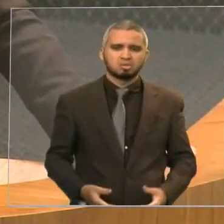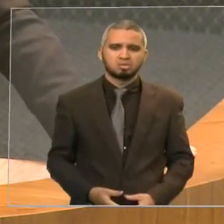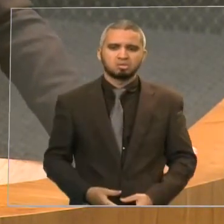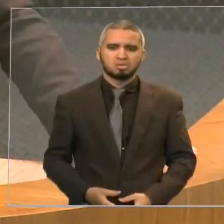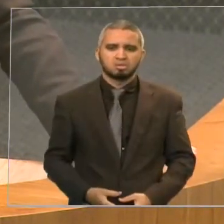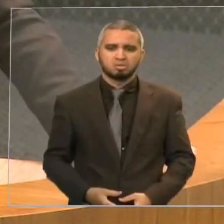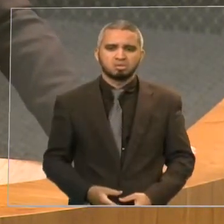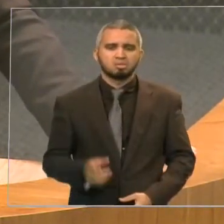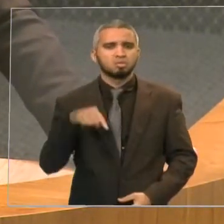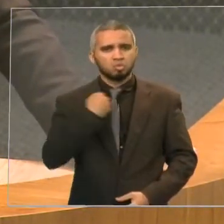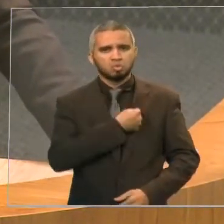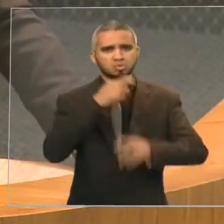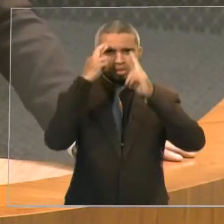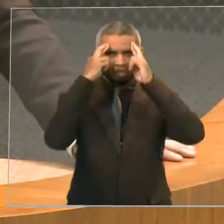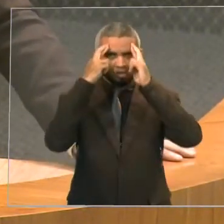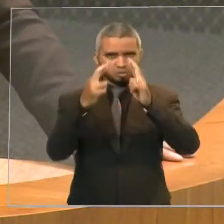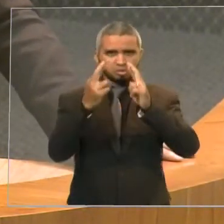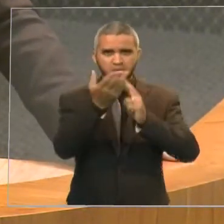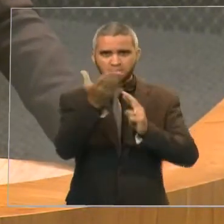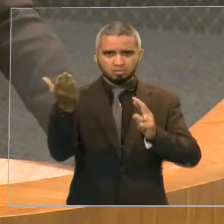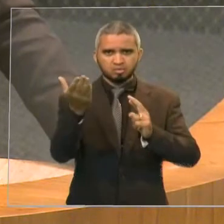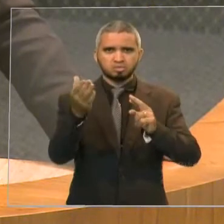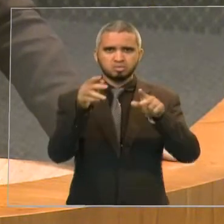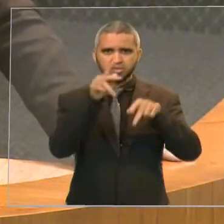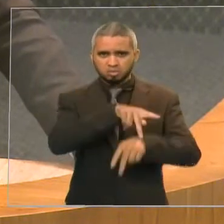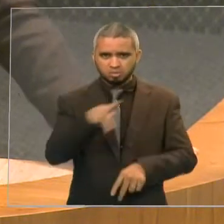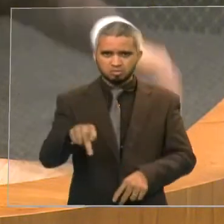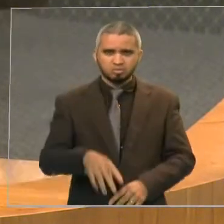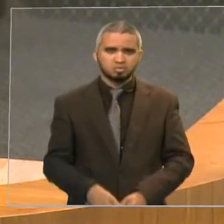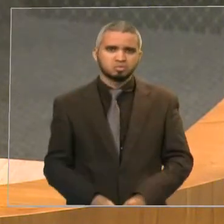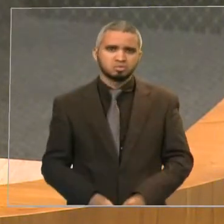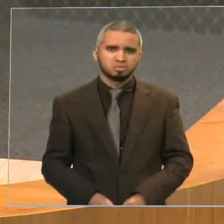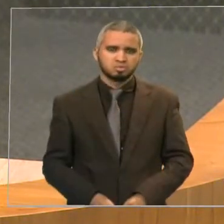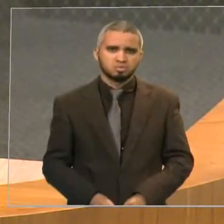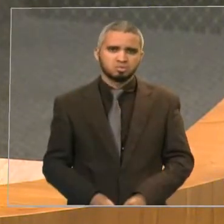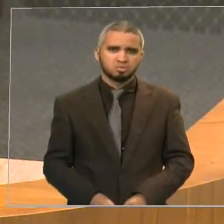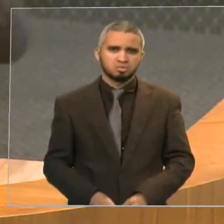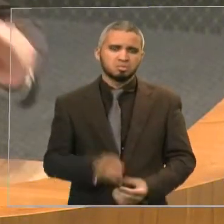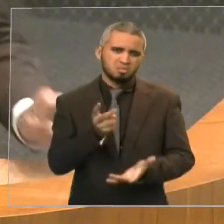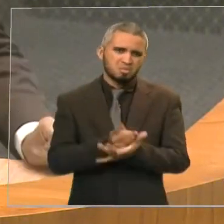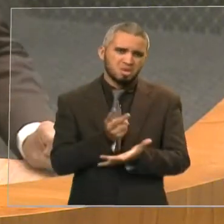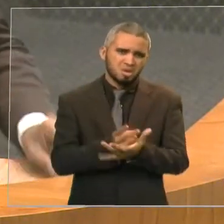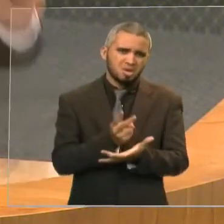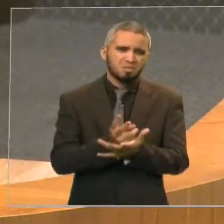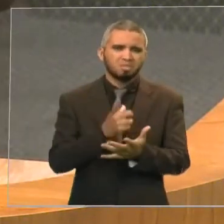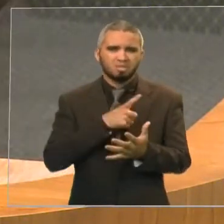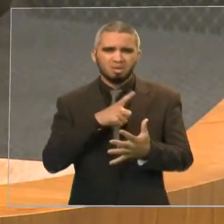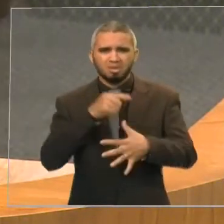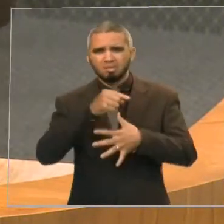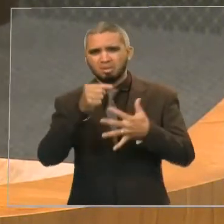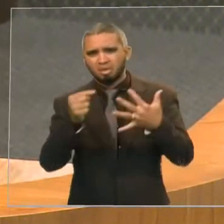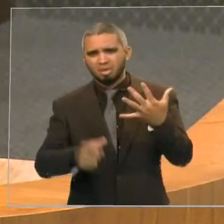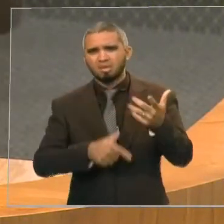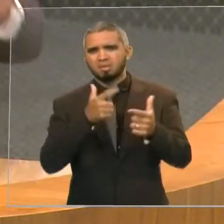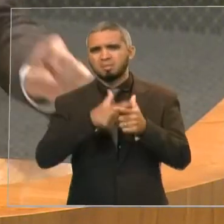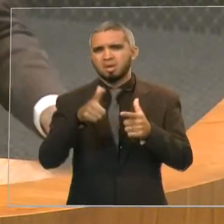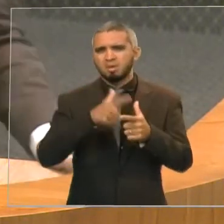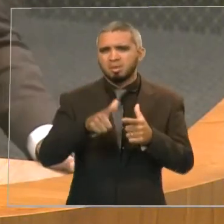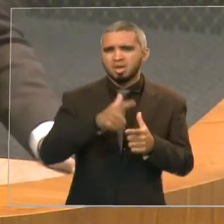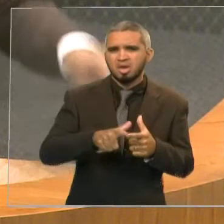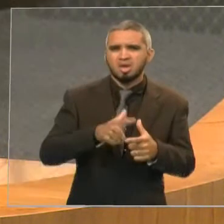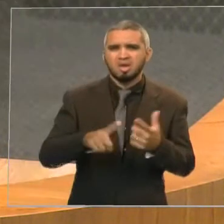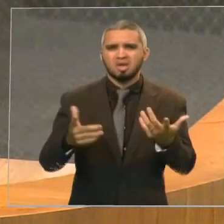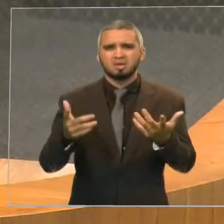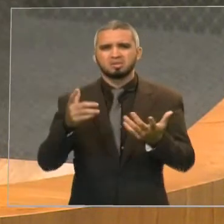o nosso respeito a cada um de vocês, que mesmo de tantas adversidades, diante de tanta